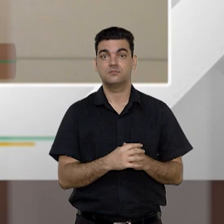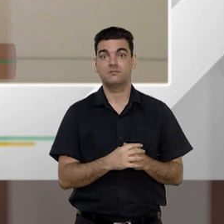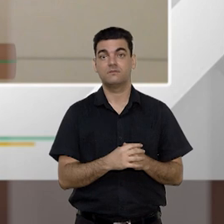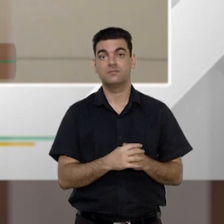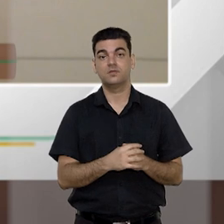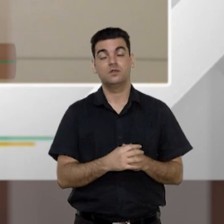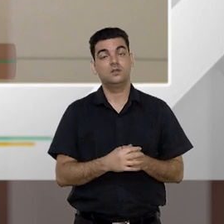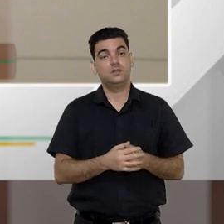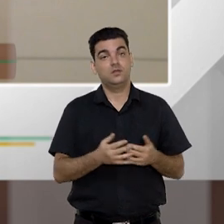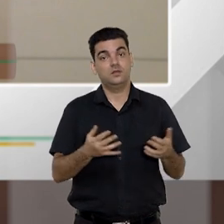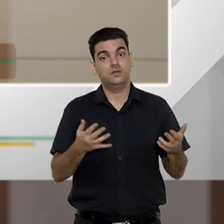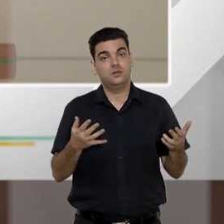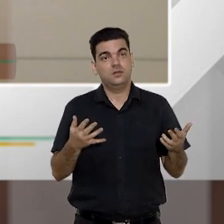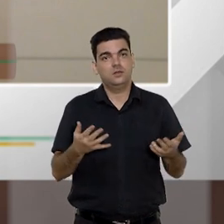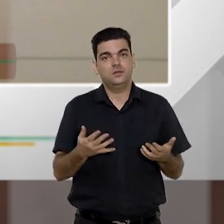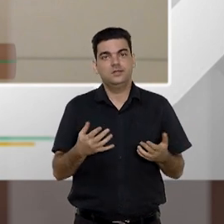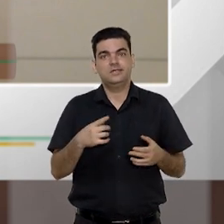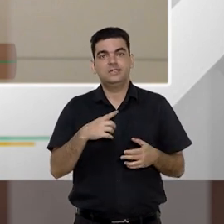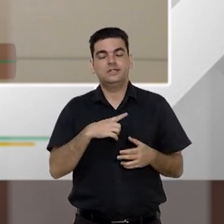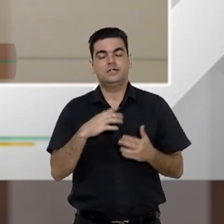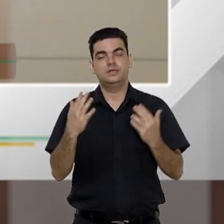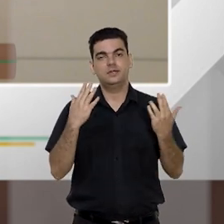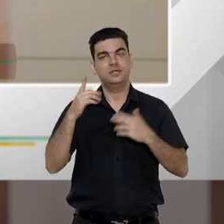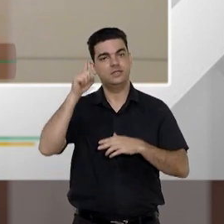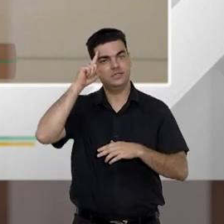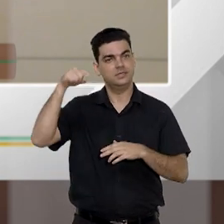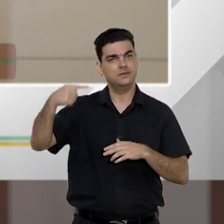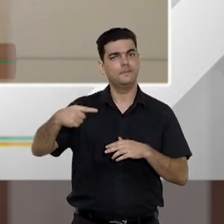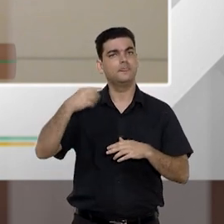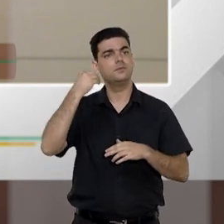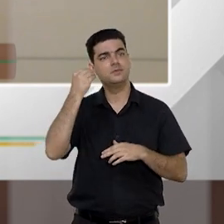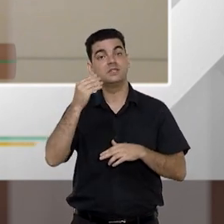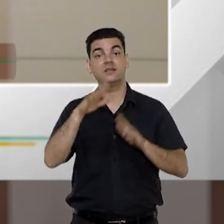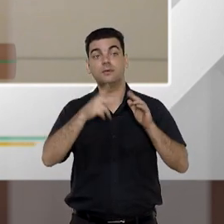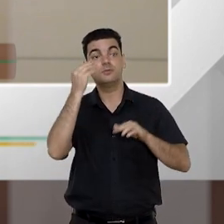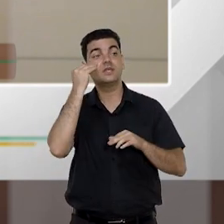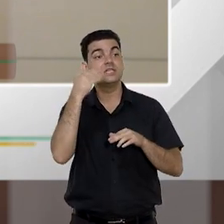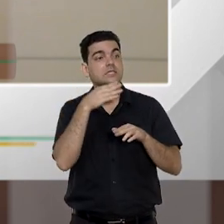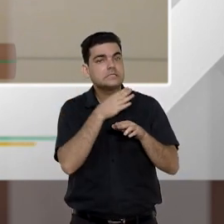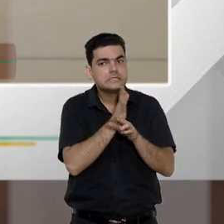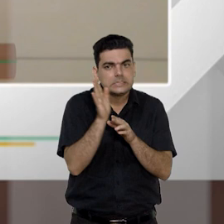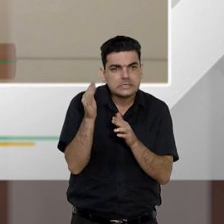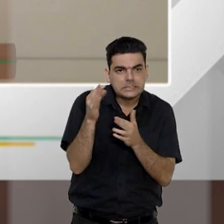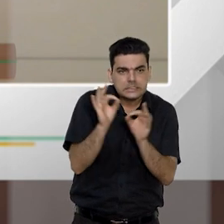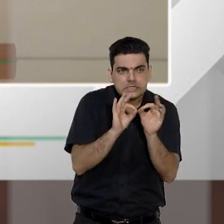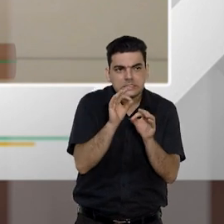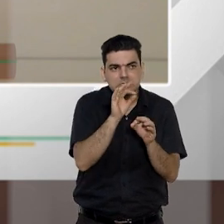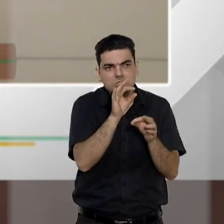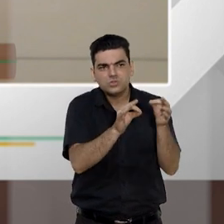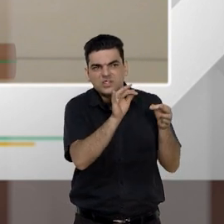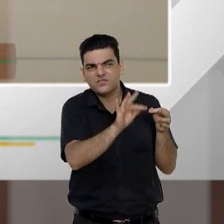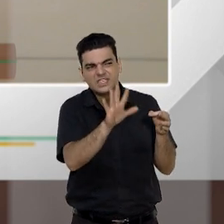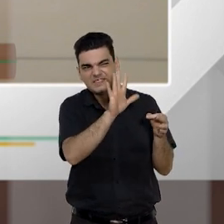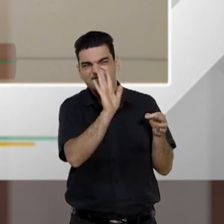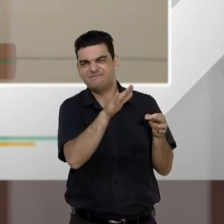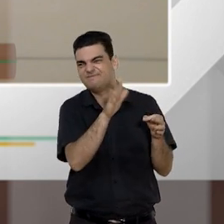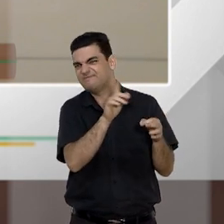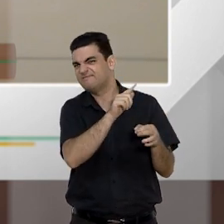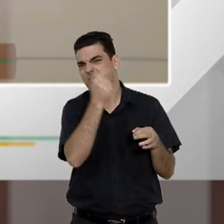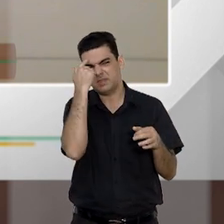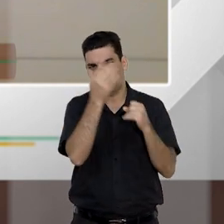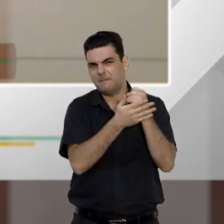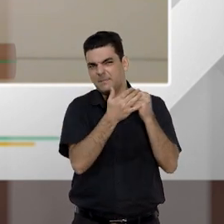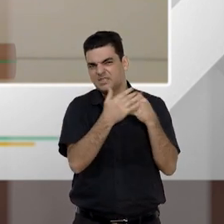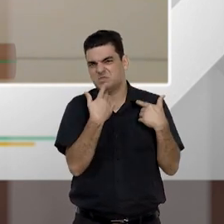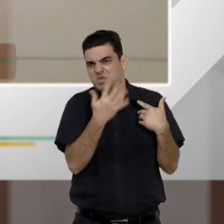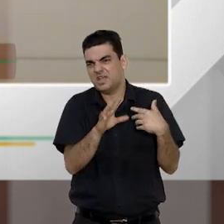embora a competência seja absoluta, nós tenhamos, né, vemos no dia a dia que às vezes a parte ela quer tentar fugir do juizado